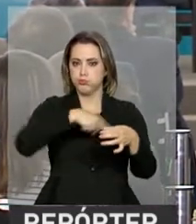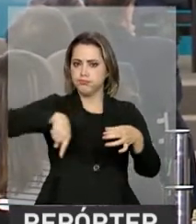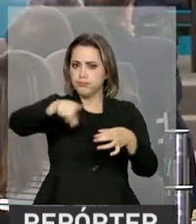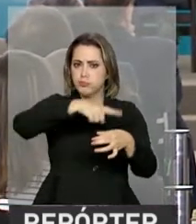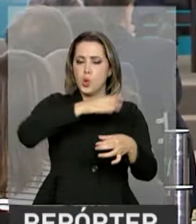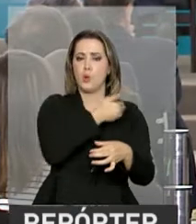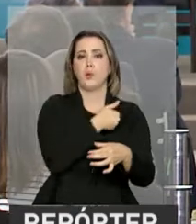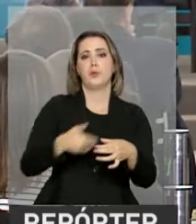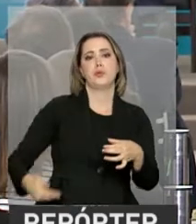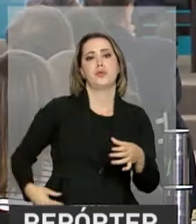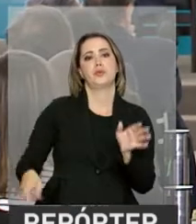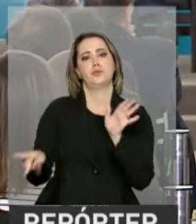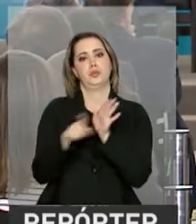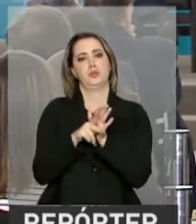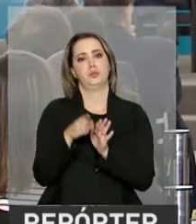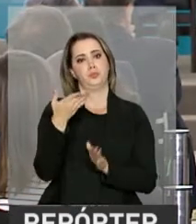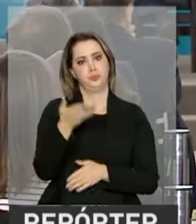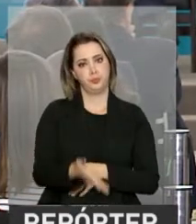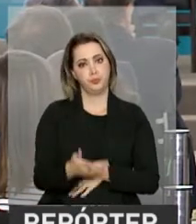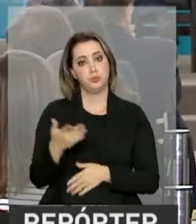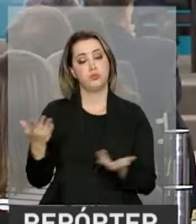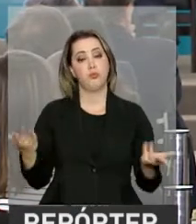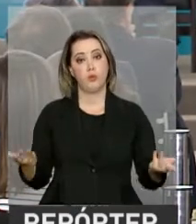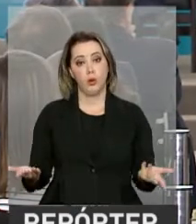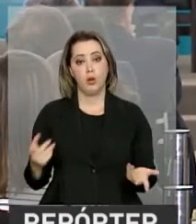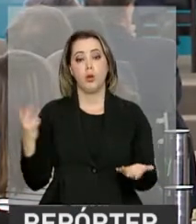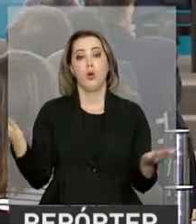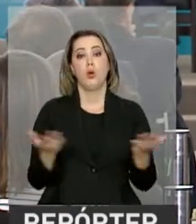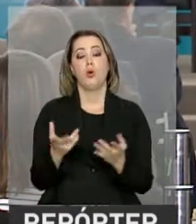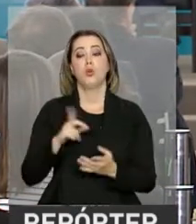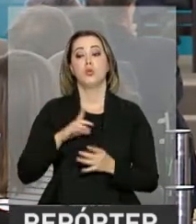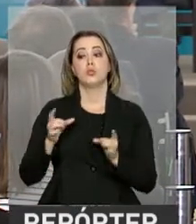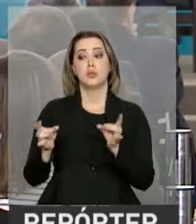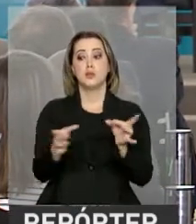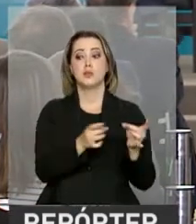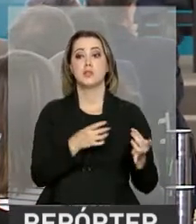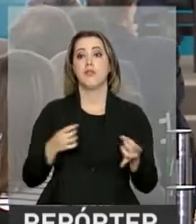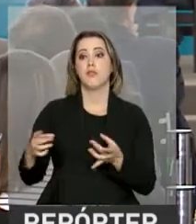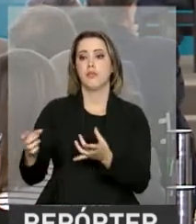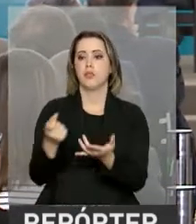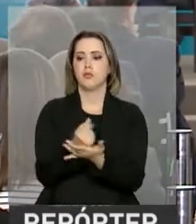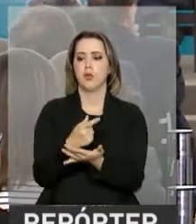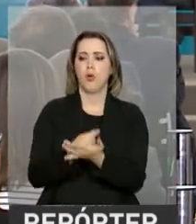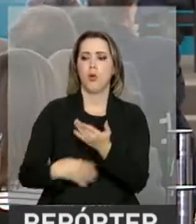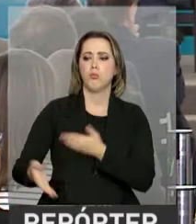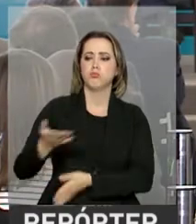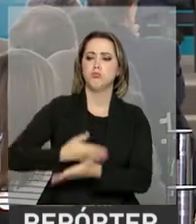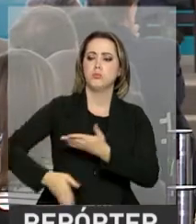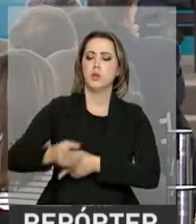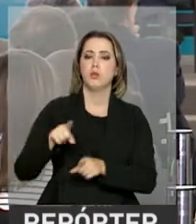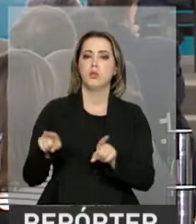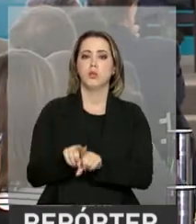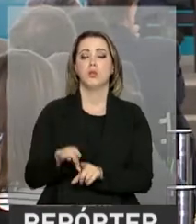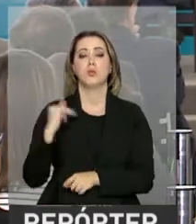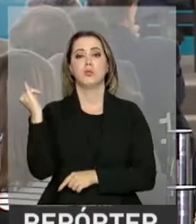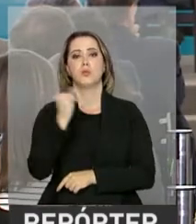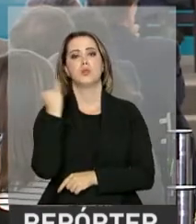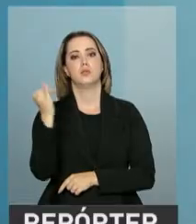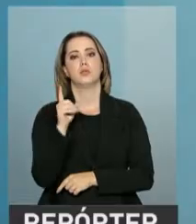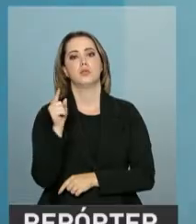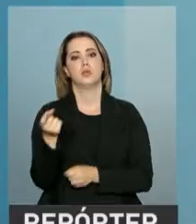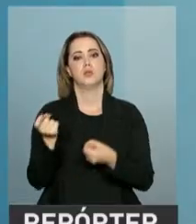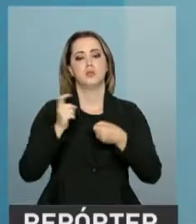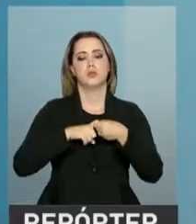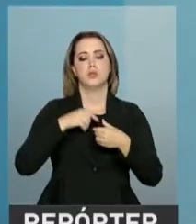E nós temos hoje, no comércio exterior, um importante vetor para